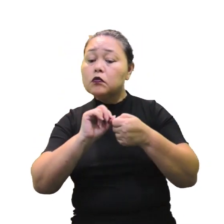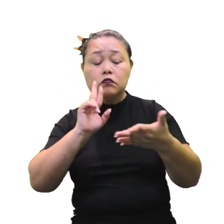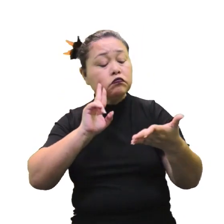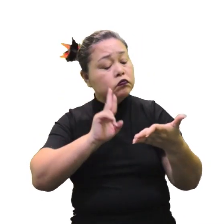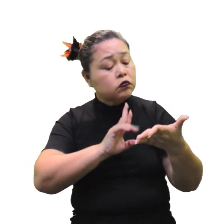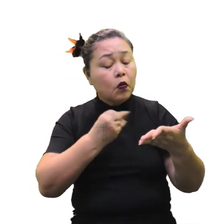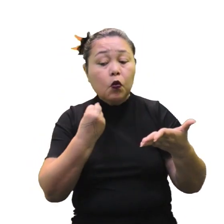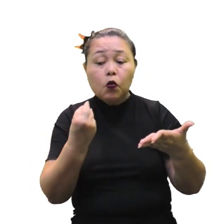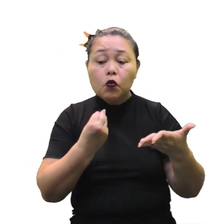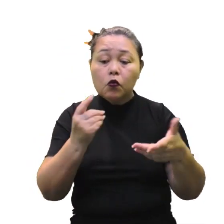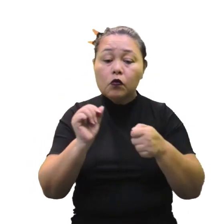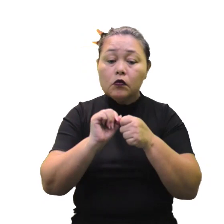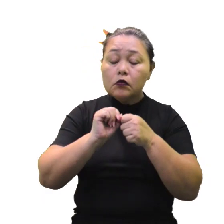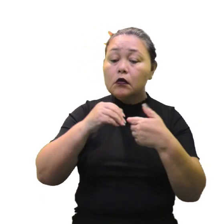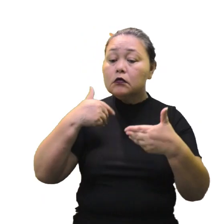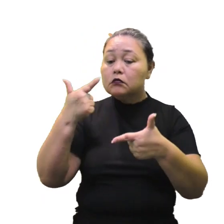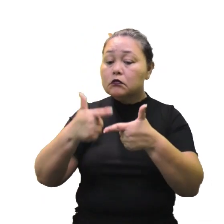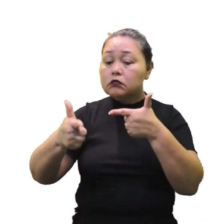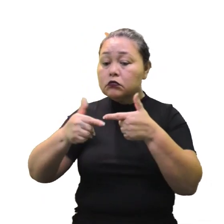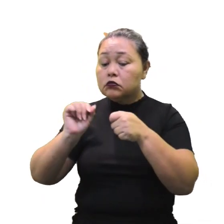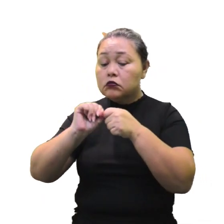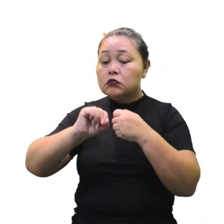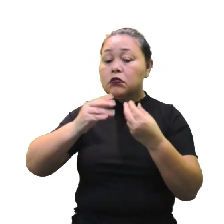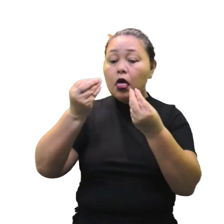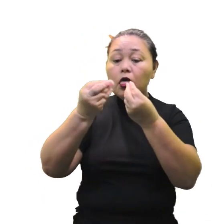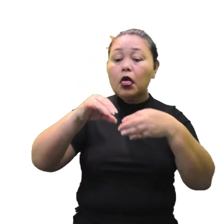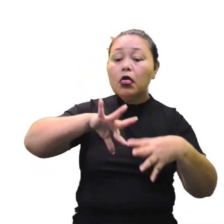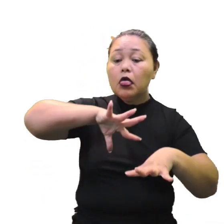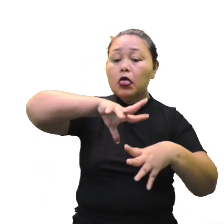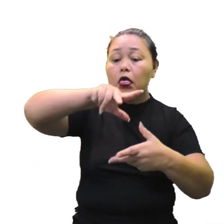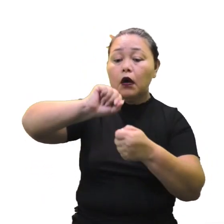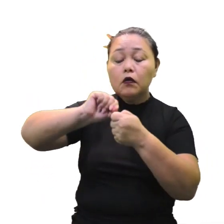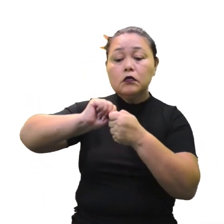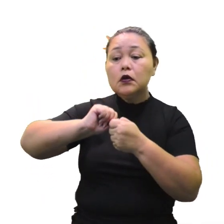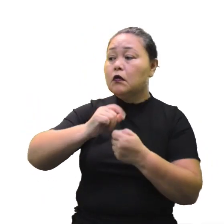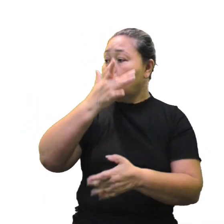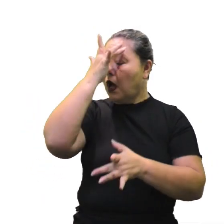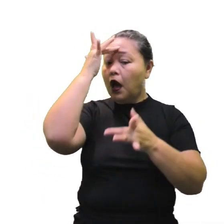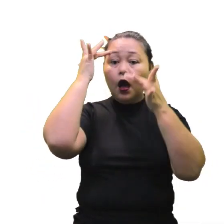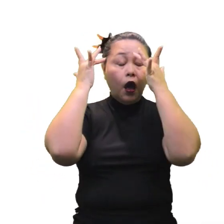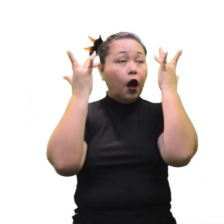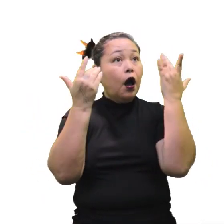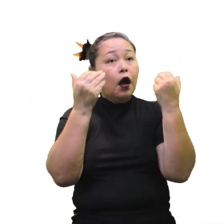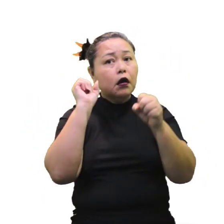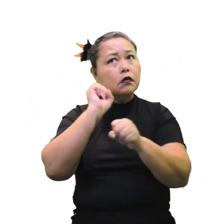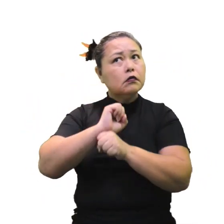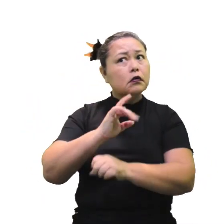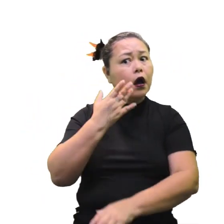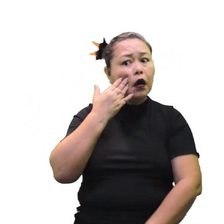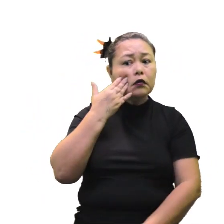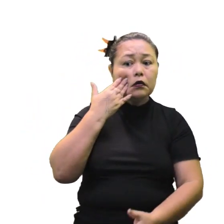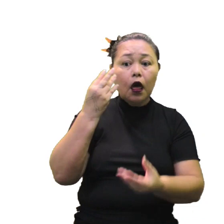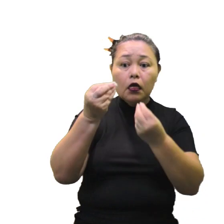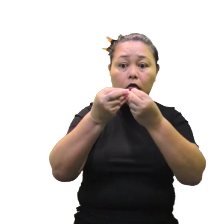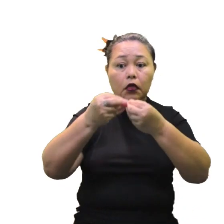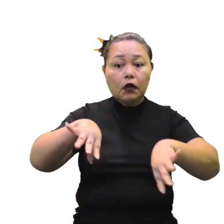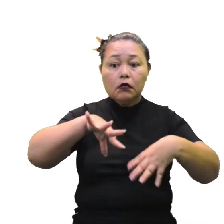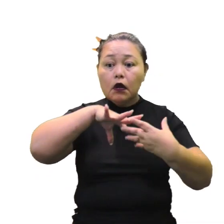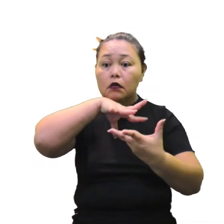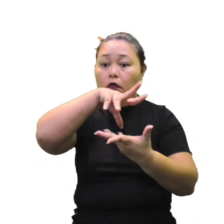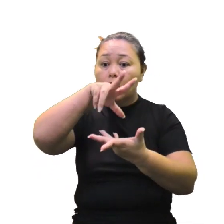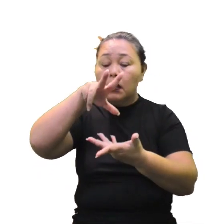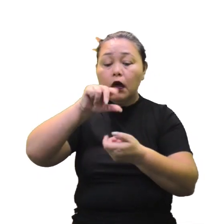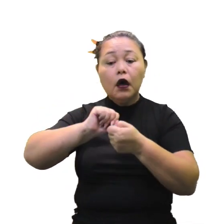reversão nessa rota de colisão com a destruição do planeta. Então, todo mundo começou a ver, peraí, nós estamos destruindo o